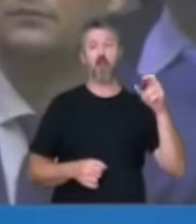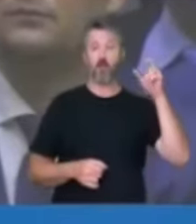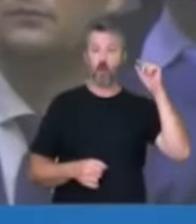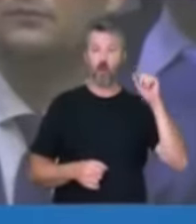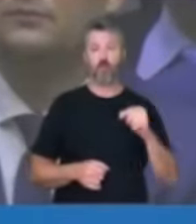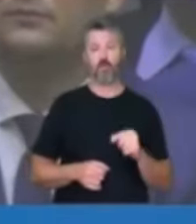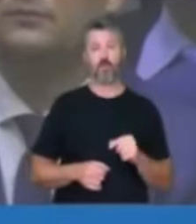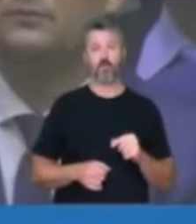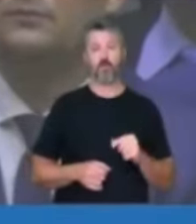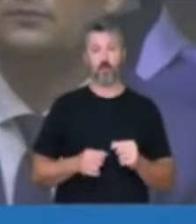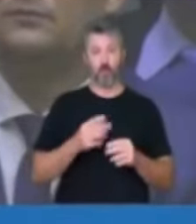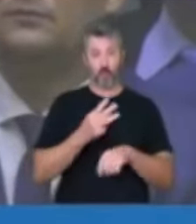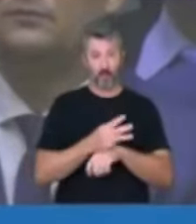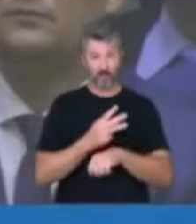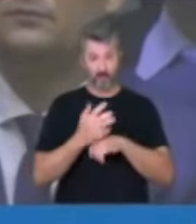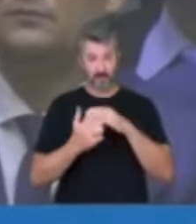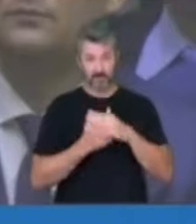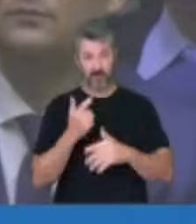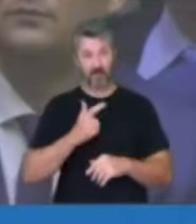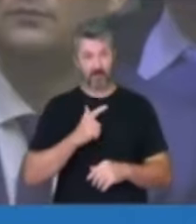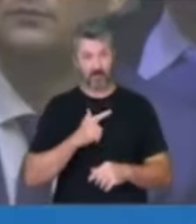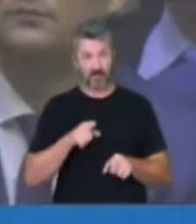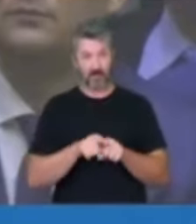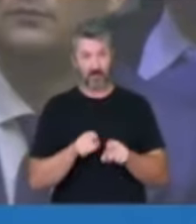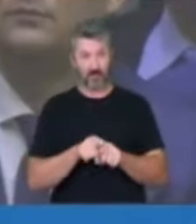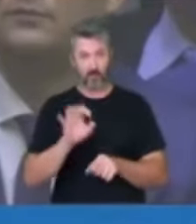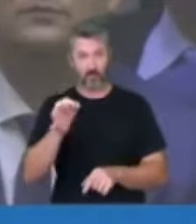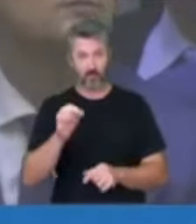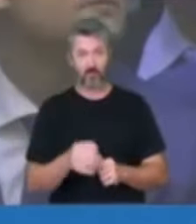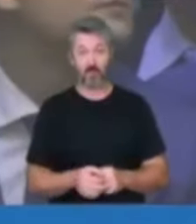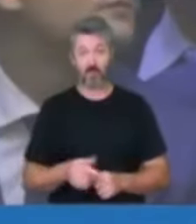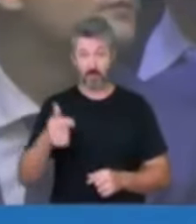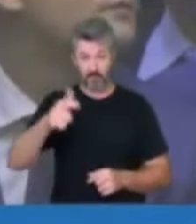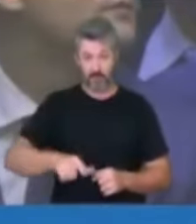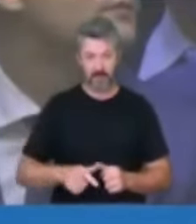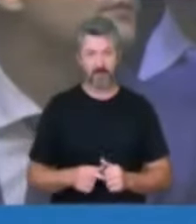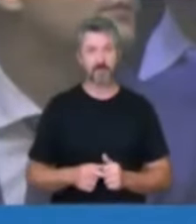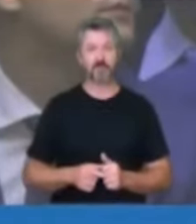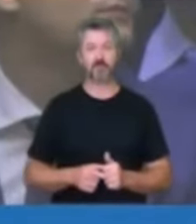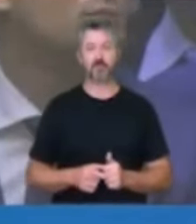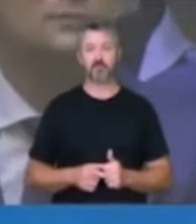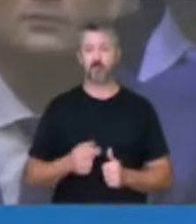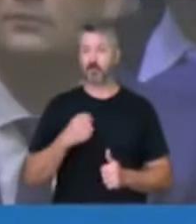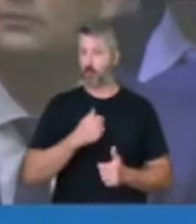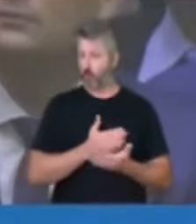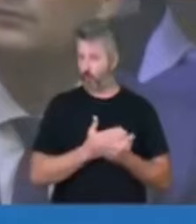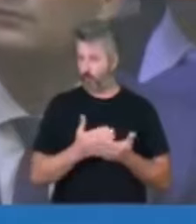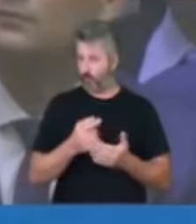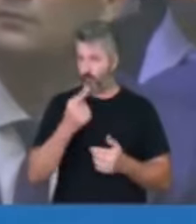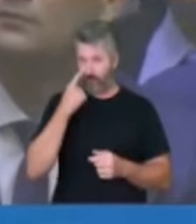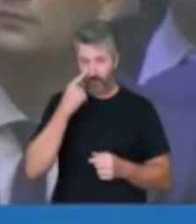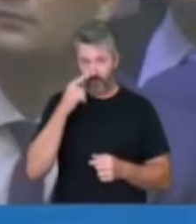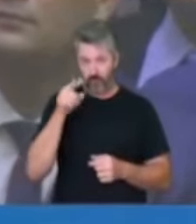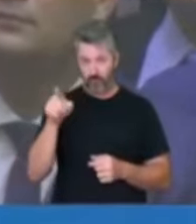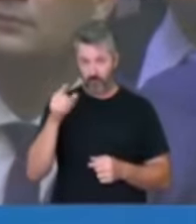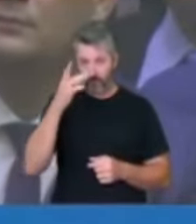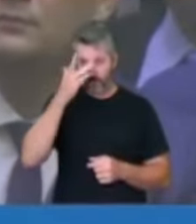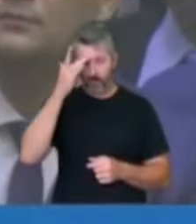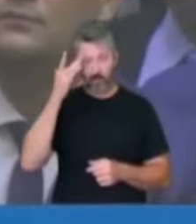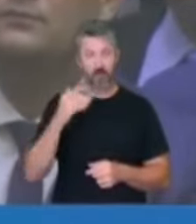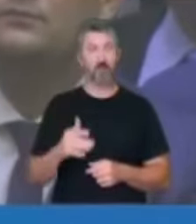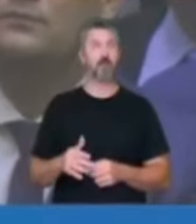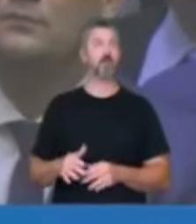empresário tem e eu digo mais finalizando começo a ver os movimentos dos passadores de